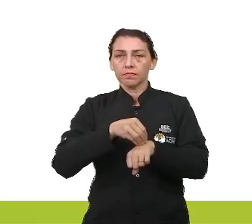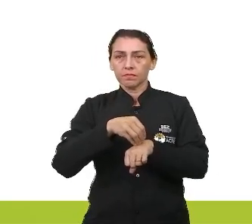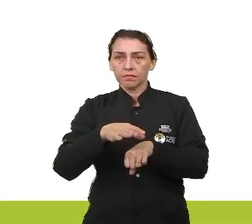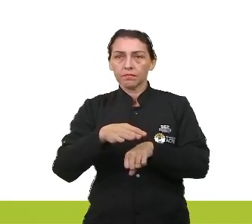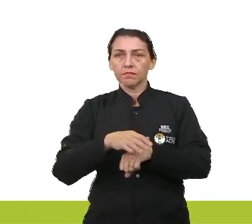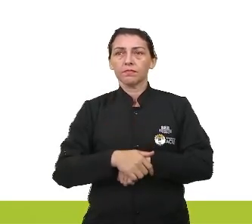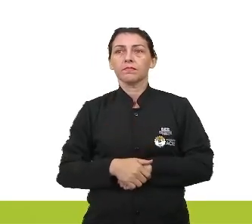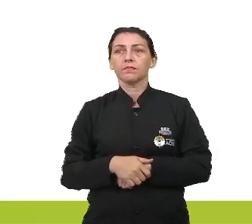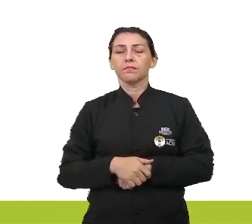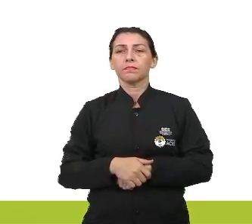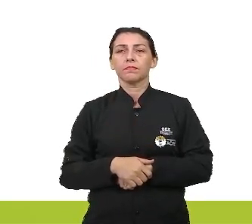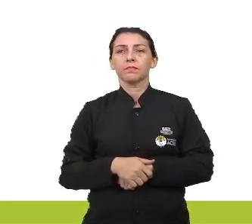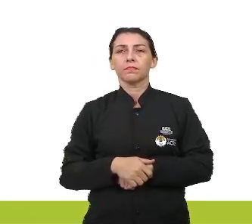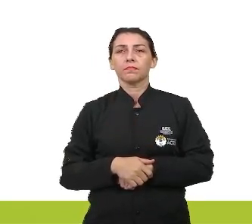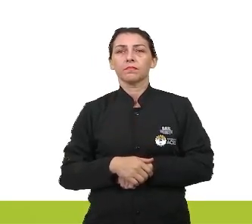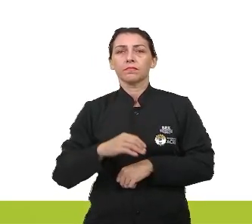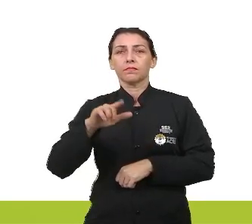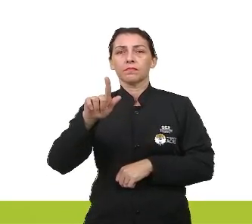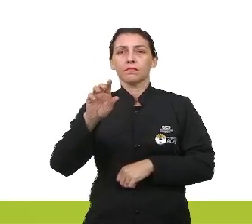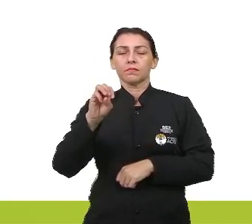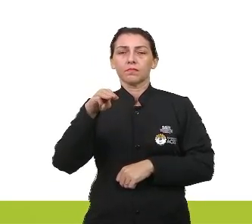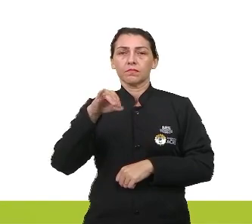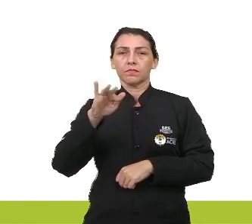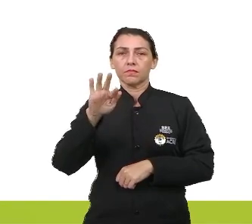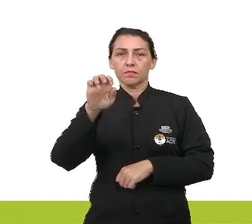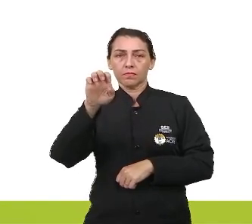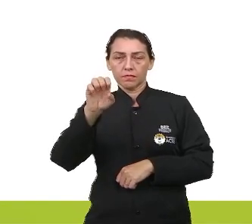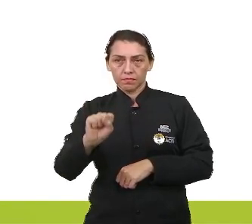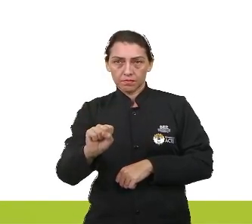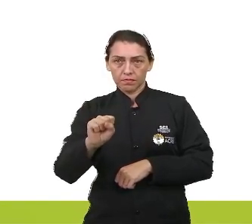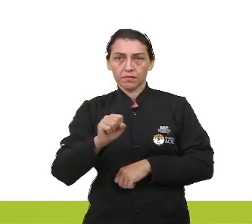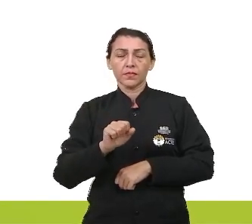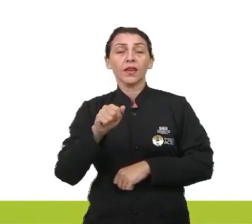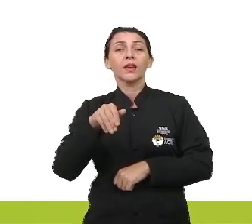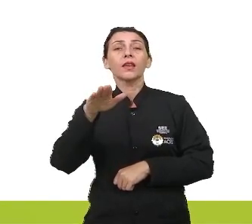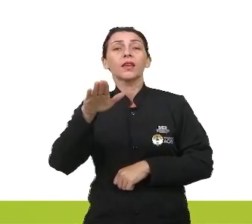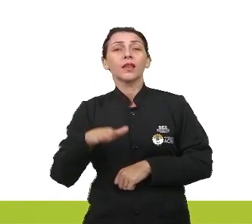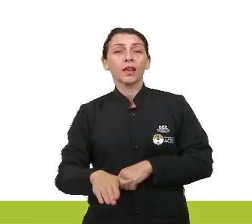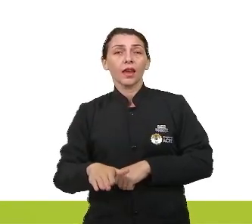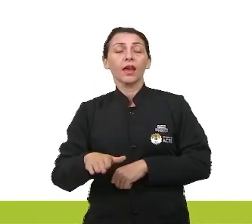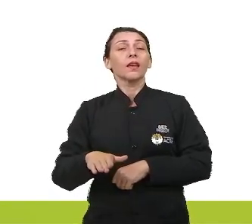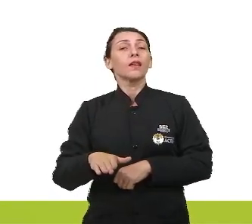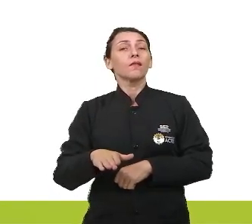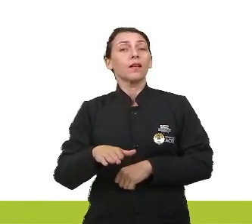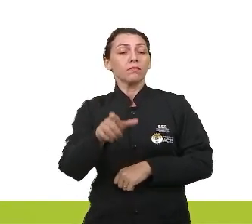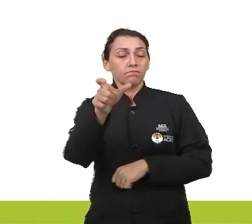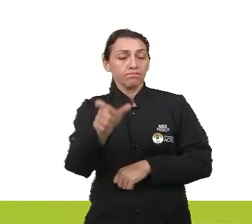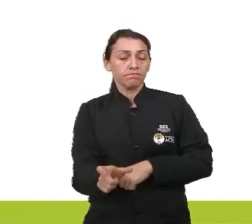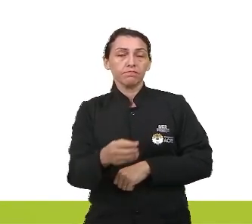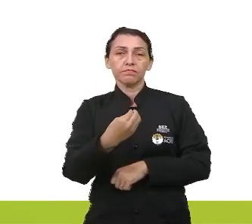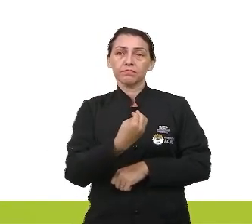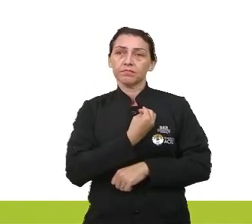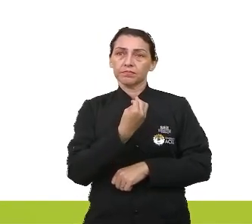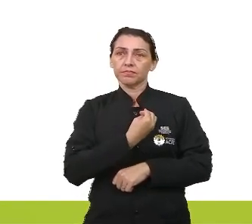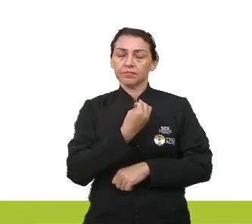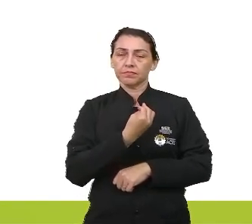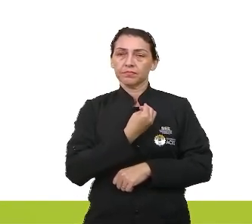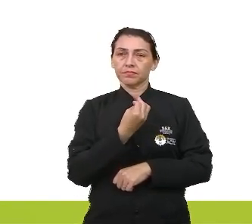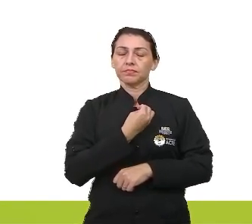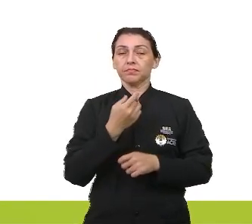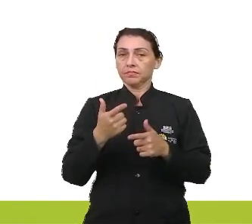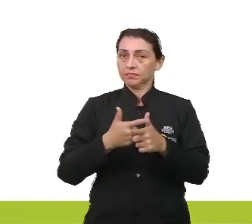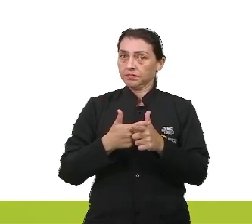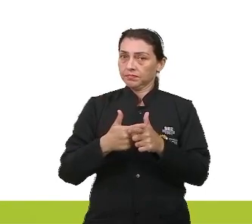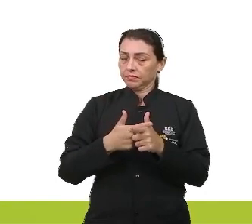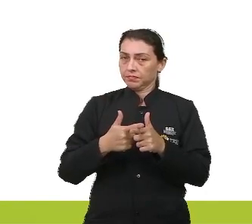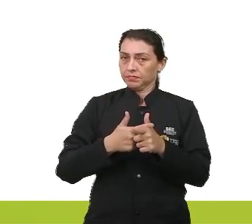legal, os GOMIFs, que é justamente quem vai atuar, né, nesse